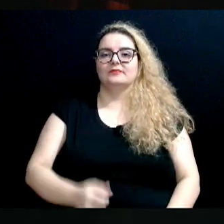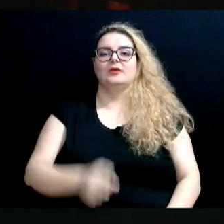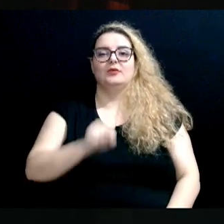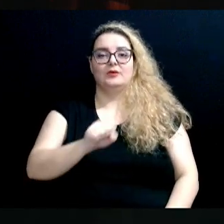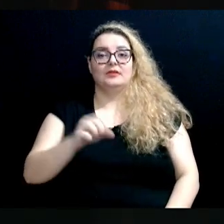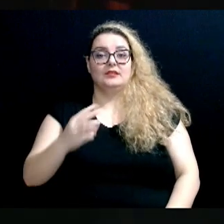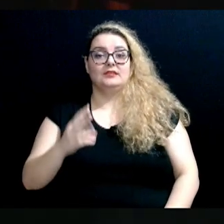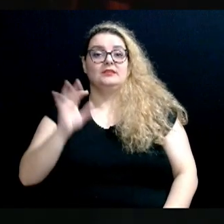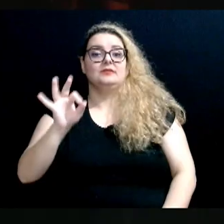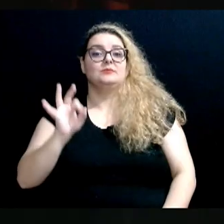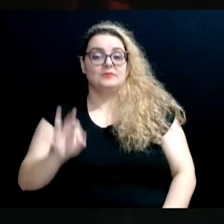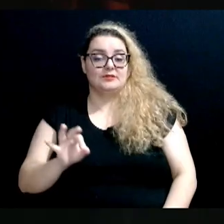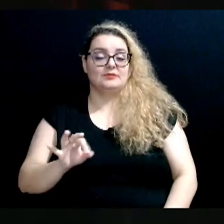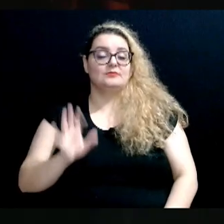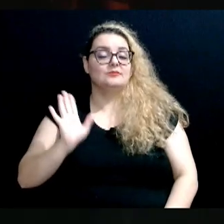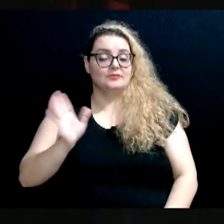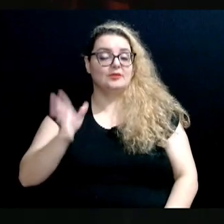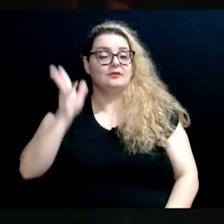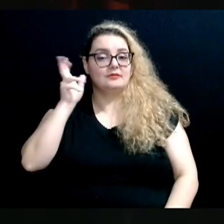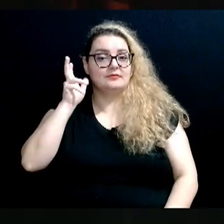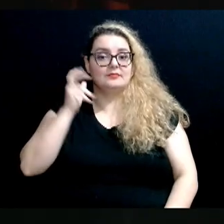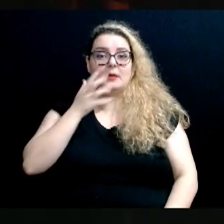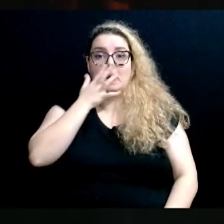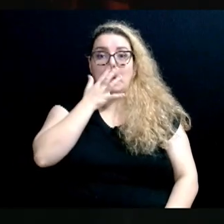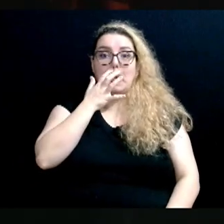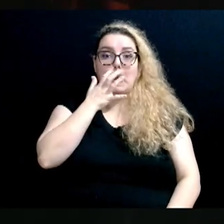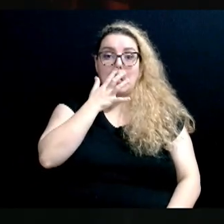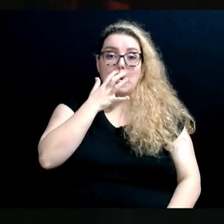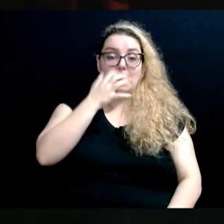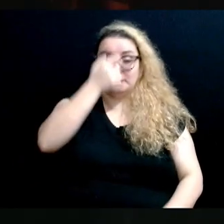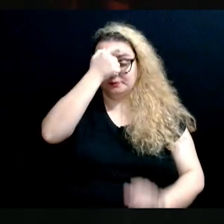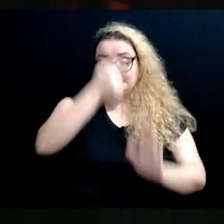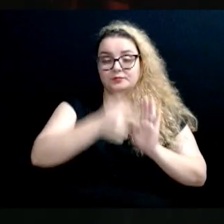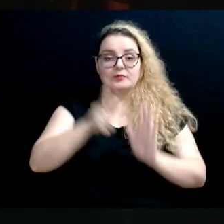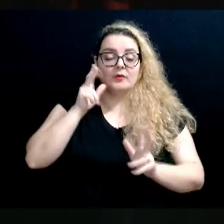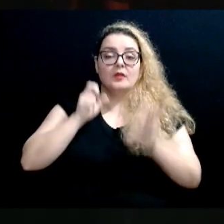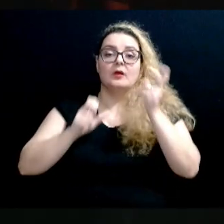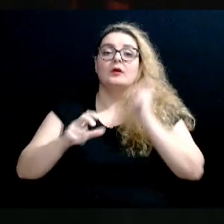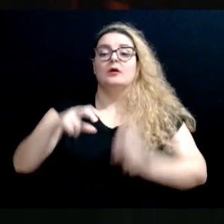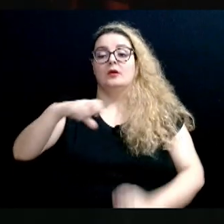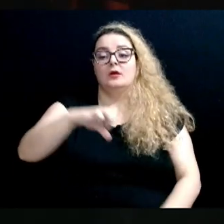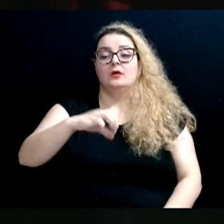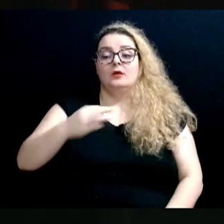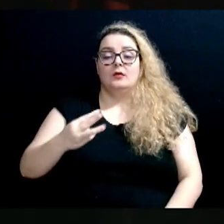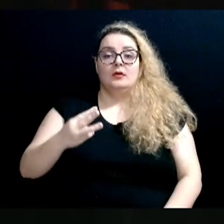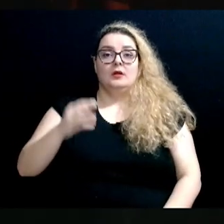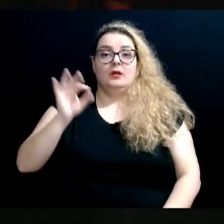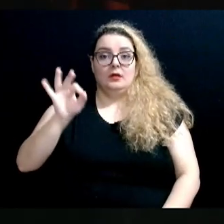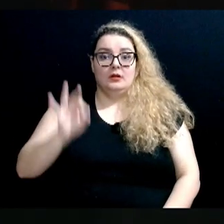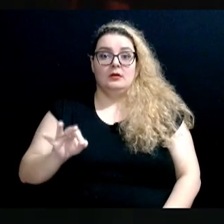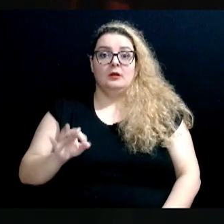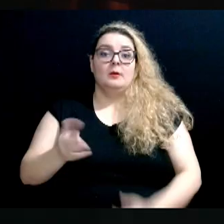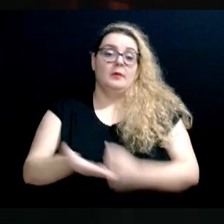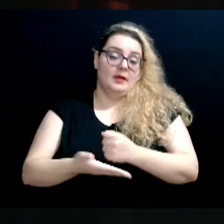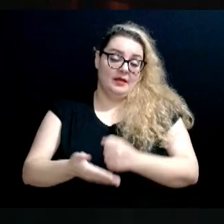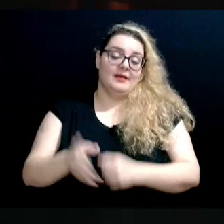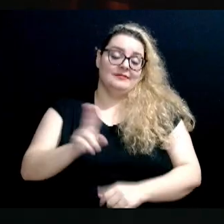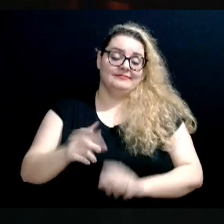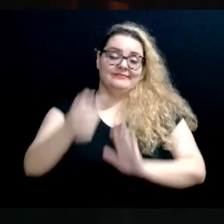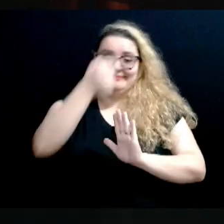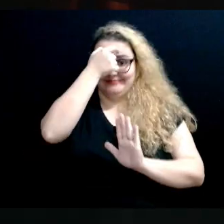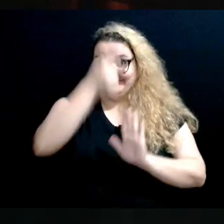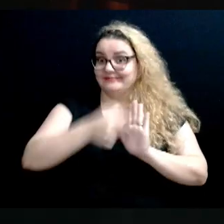e 93% utilizam algum recurso baseado nessa tecnologia e até muitas vezes sem perceber que a gente